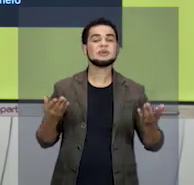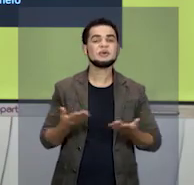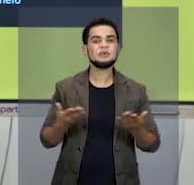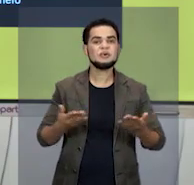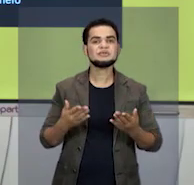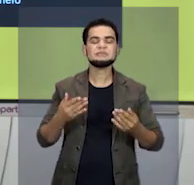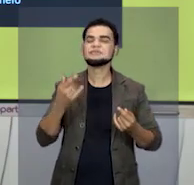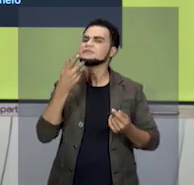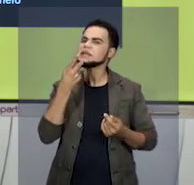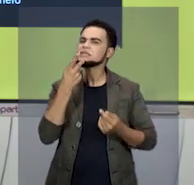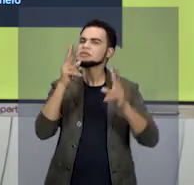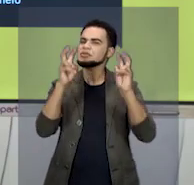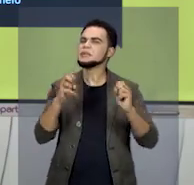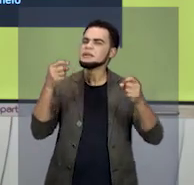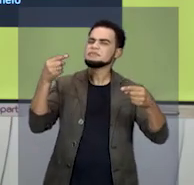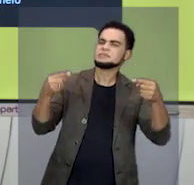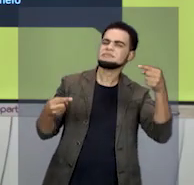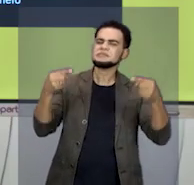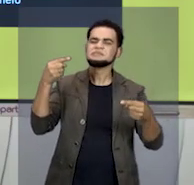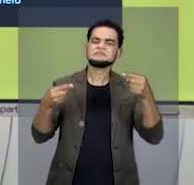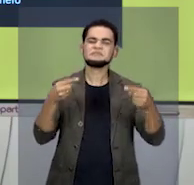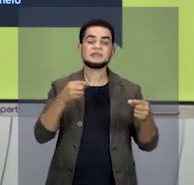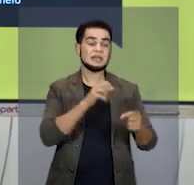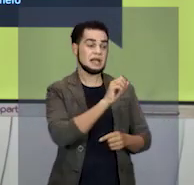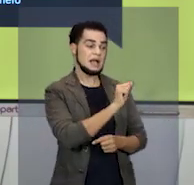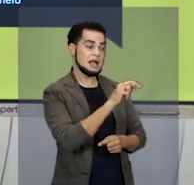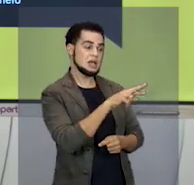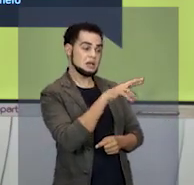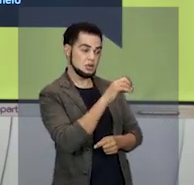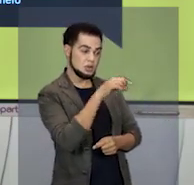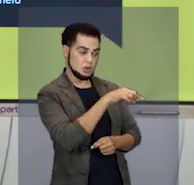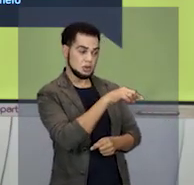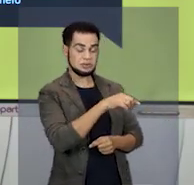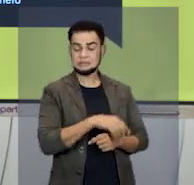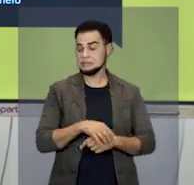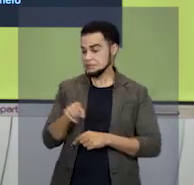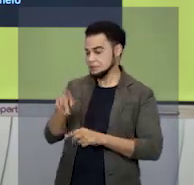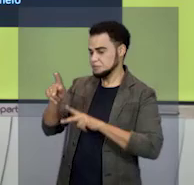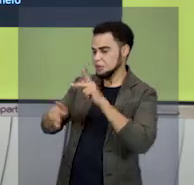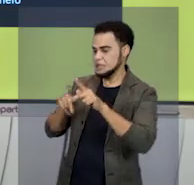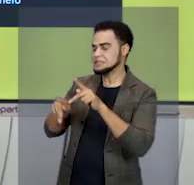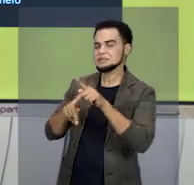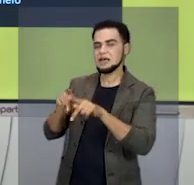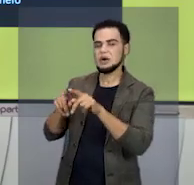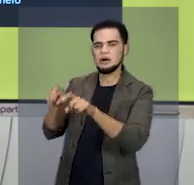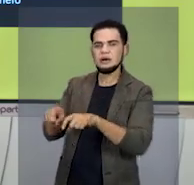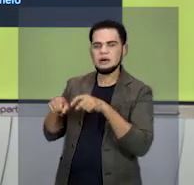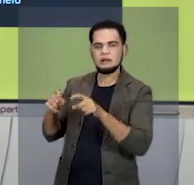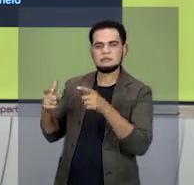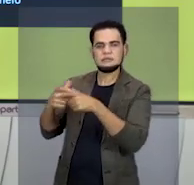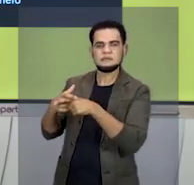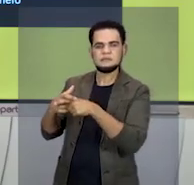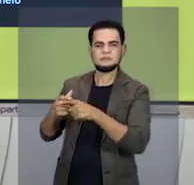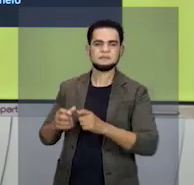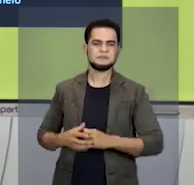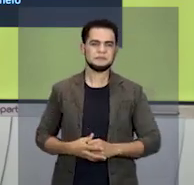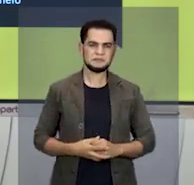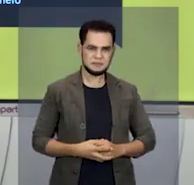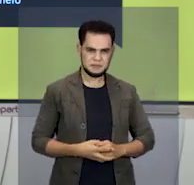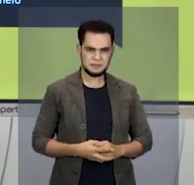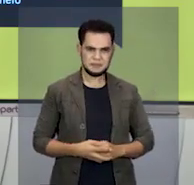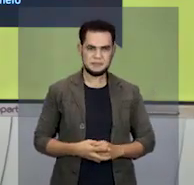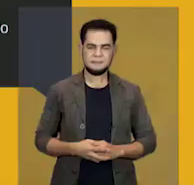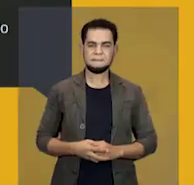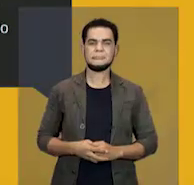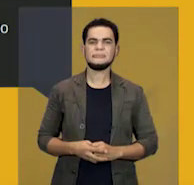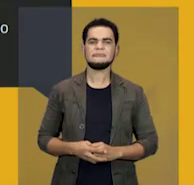esse conflito que há entre o agronegócio e essa população aí, vamos dizer assim, do pequeno agricultor rural. Vamos